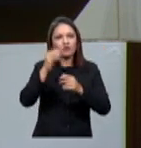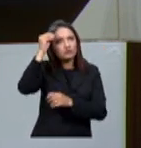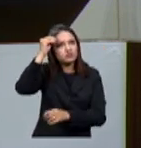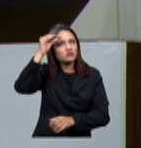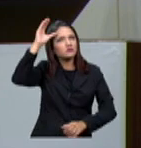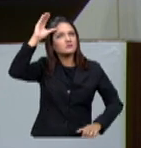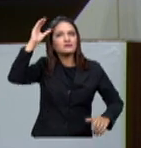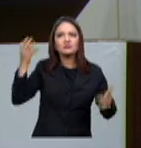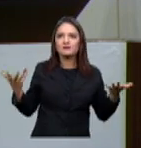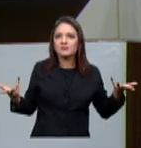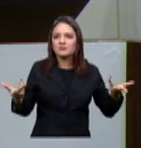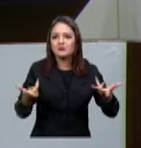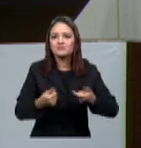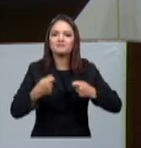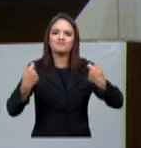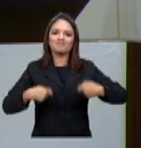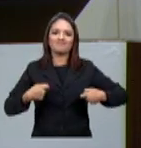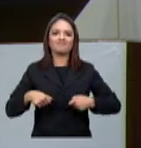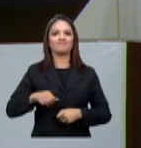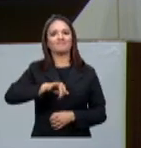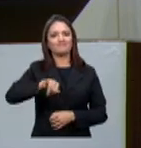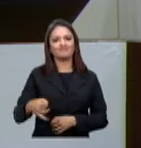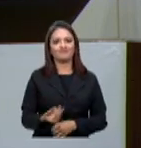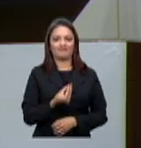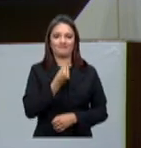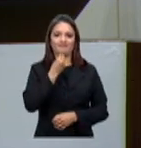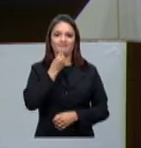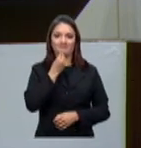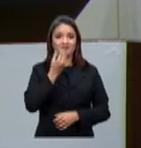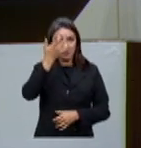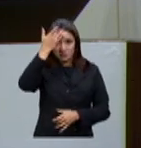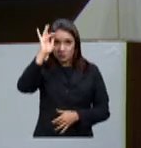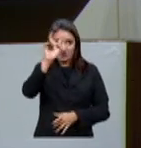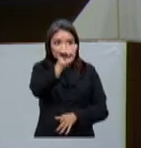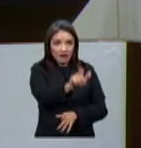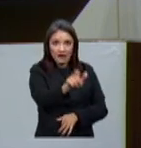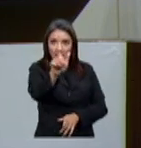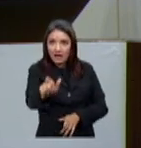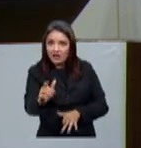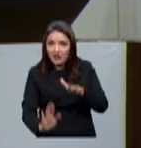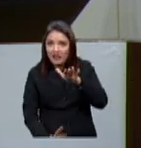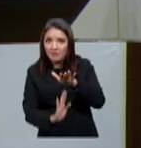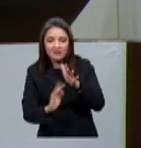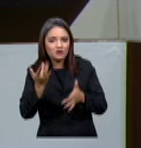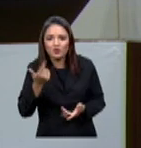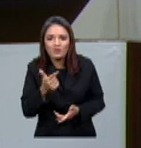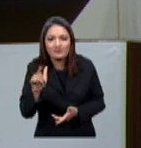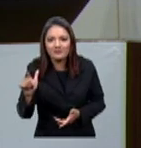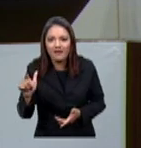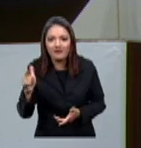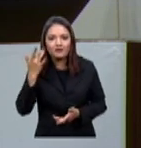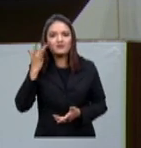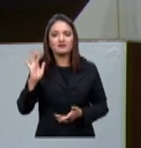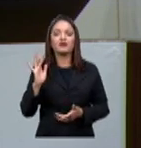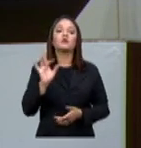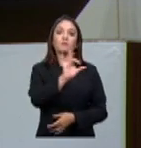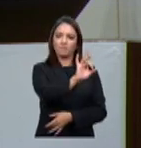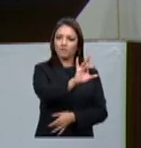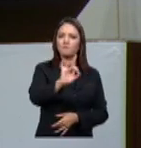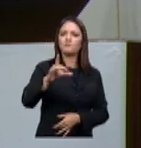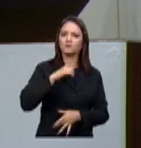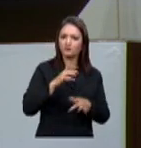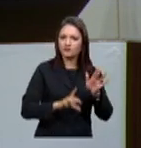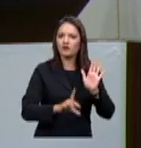Que Nós não sabemos até onde poderá ir então cada um ser humano eu tenho